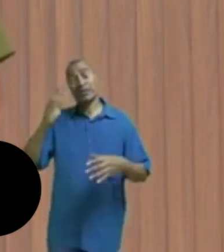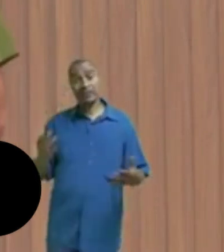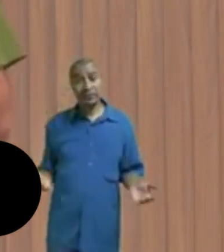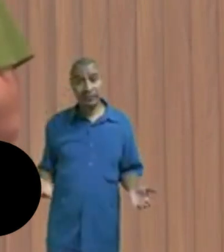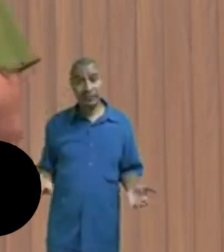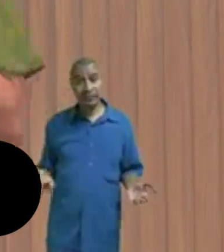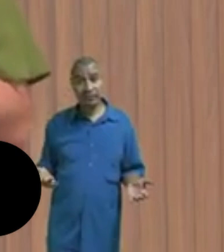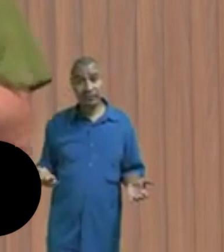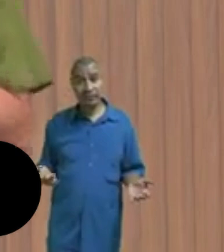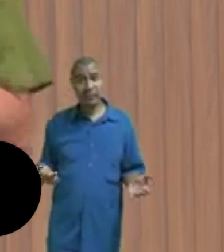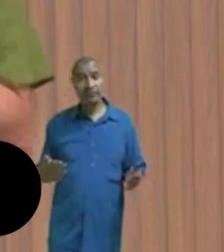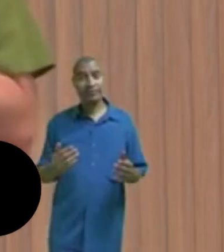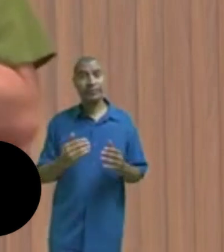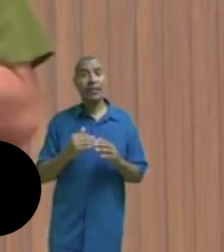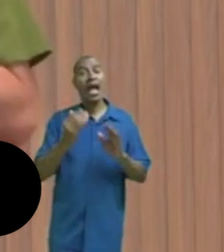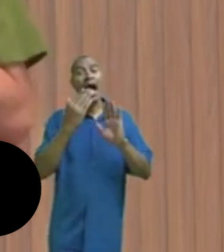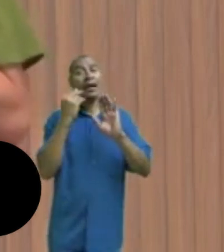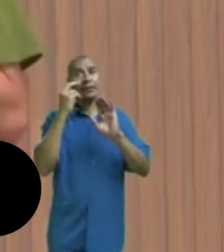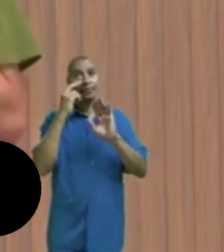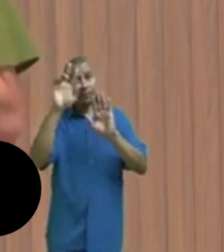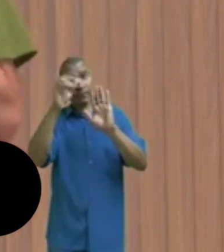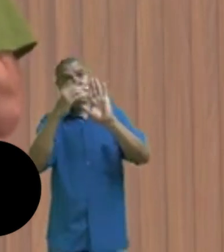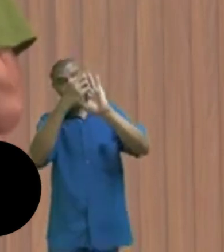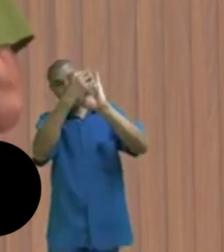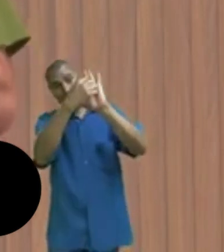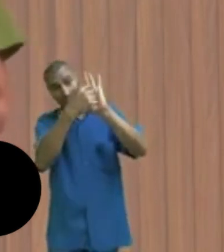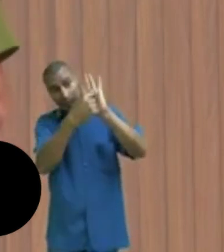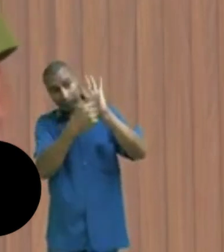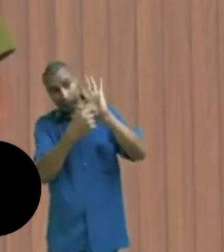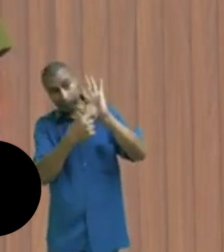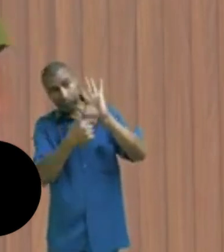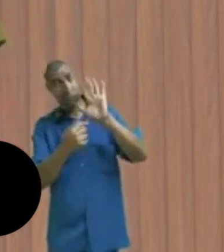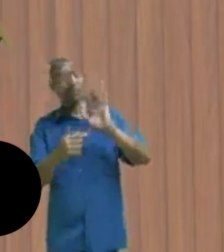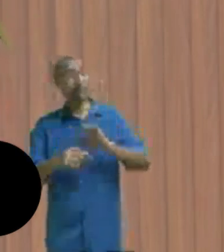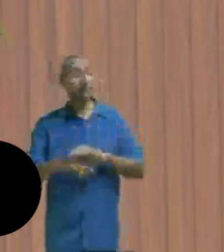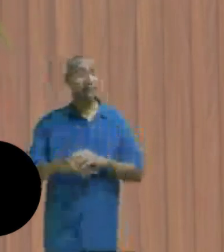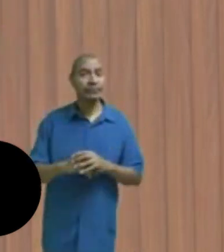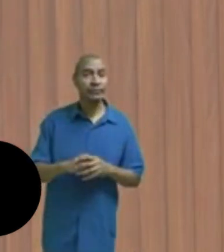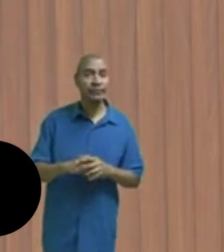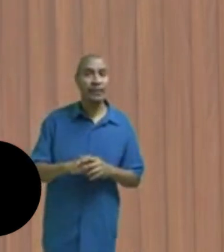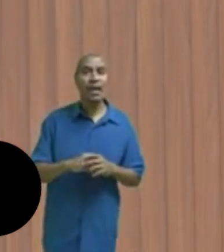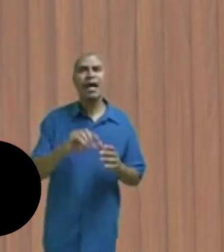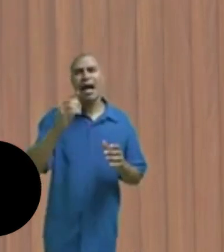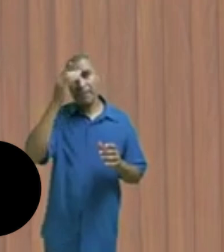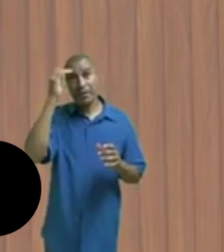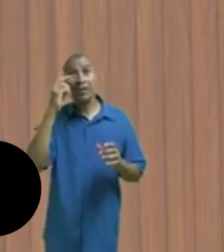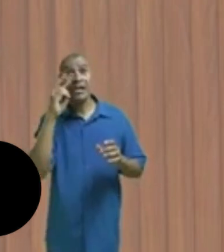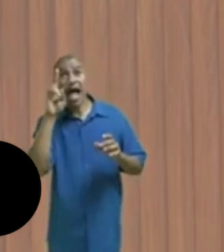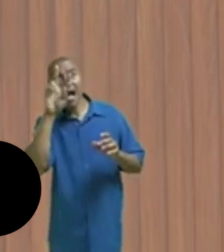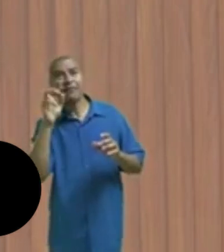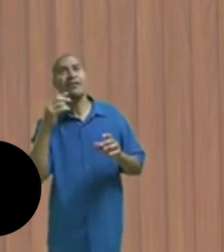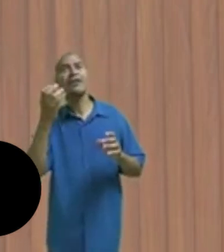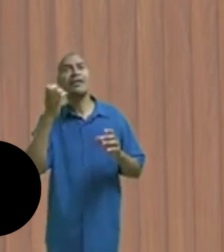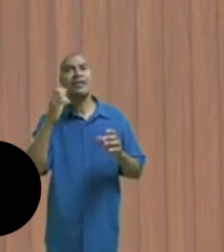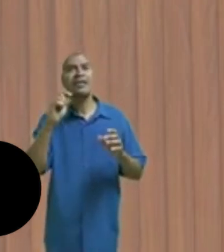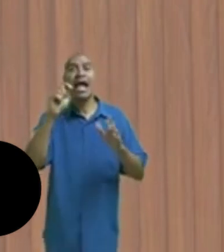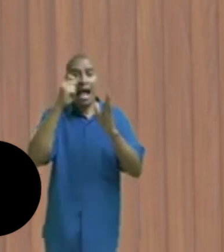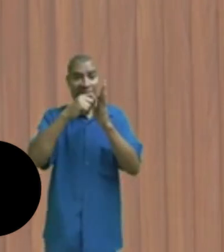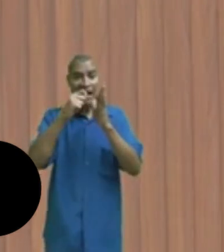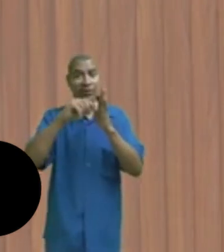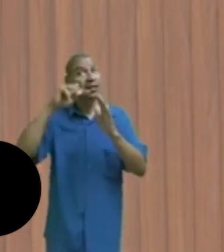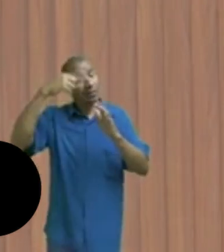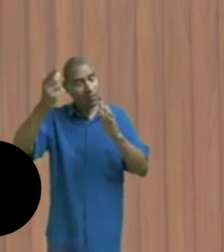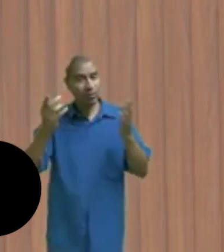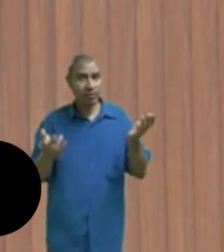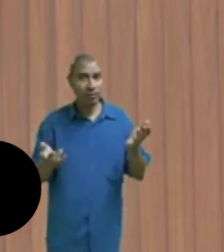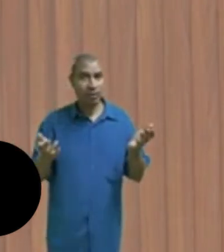Coloquei ali as referências, não vou ler todas porque são muitas, mas só para você depois, se você quiser anotar ou assistir o vídeo depois e ver.